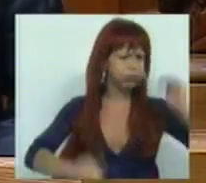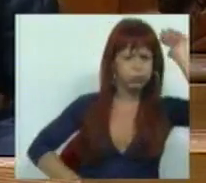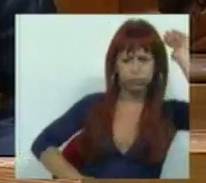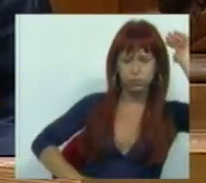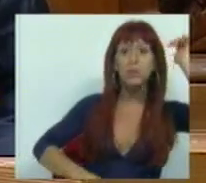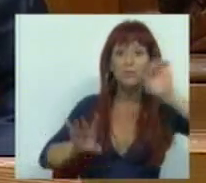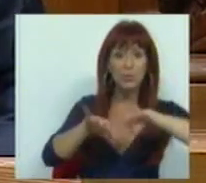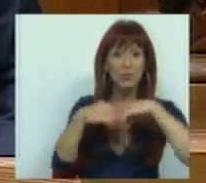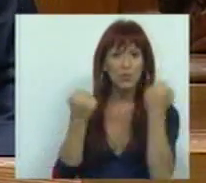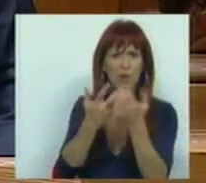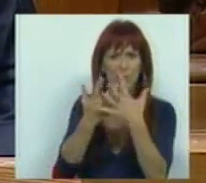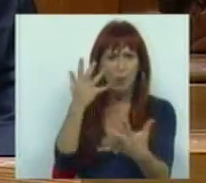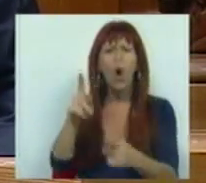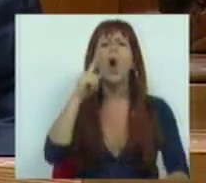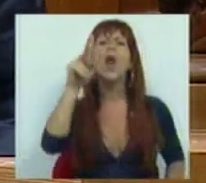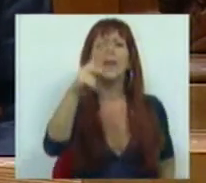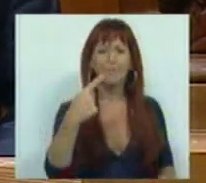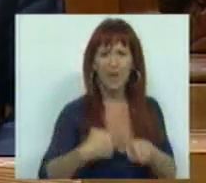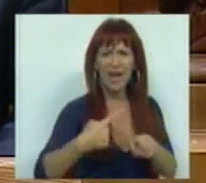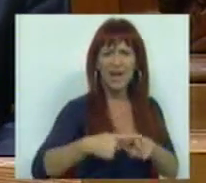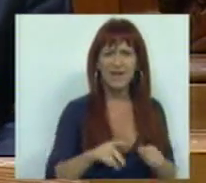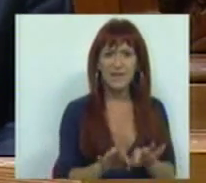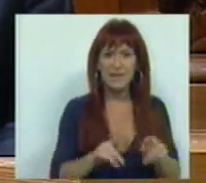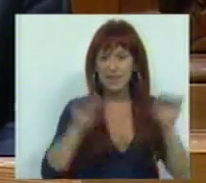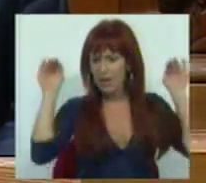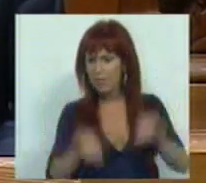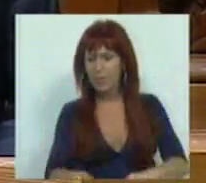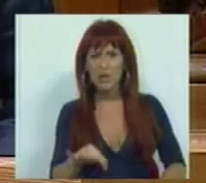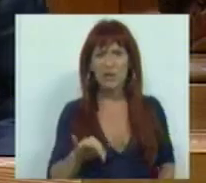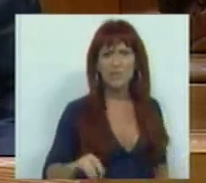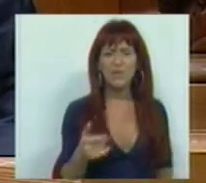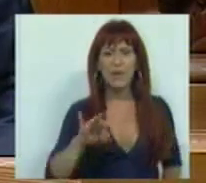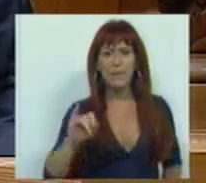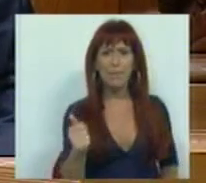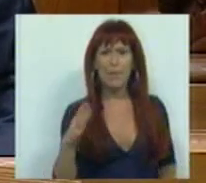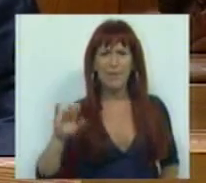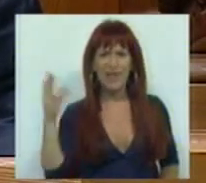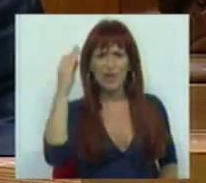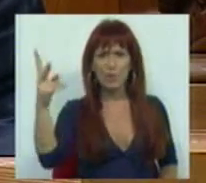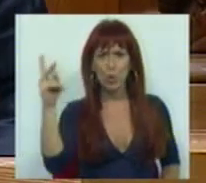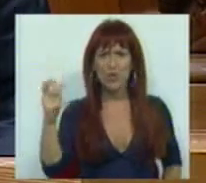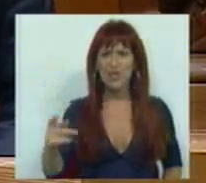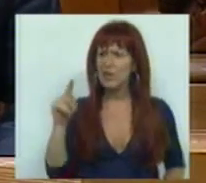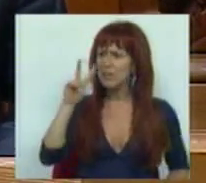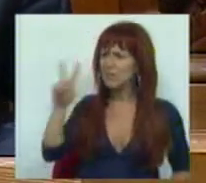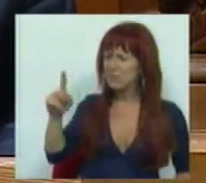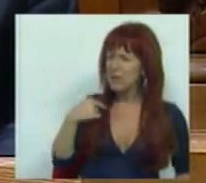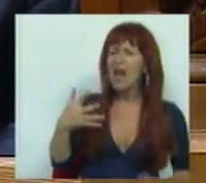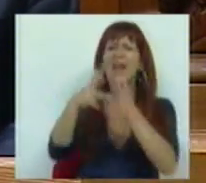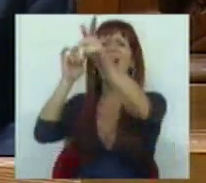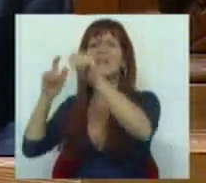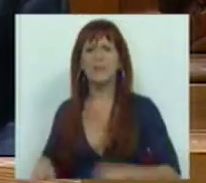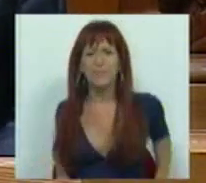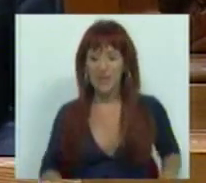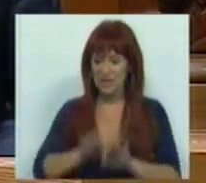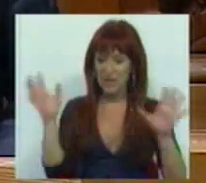assimetrias sociais. Olhem para a Grécia, com uma queda do produto de 10% em 2 anos. Passem os olhos na Irlanda,